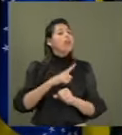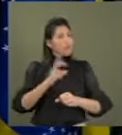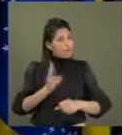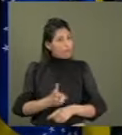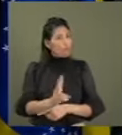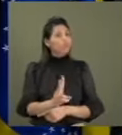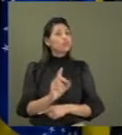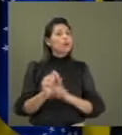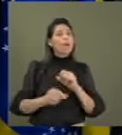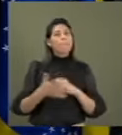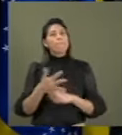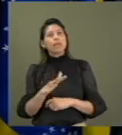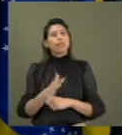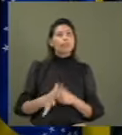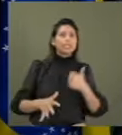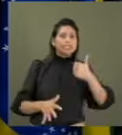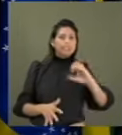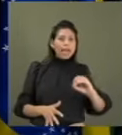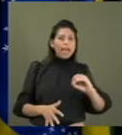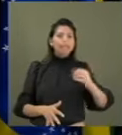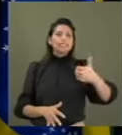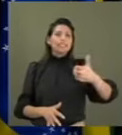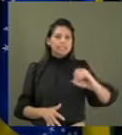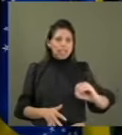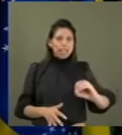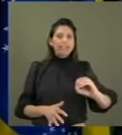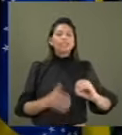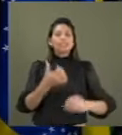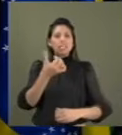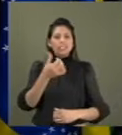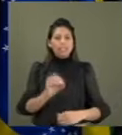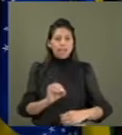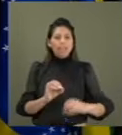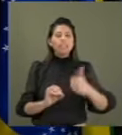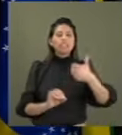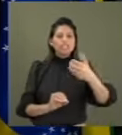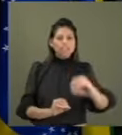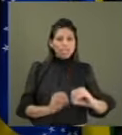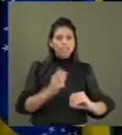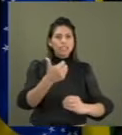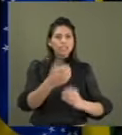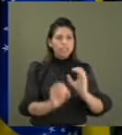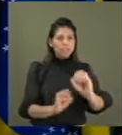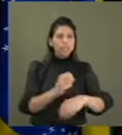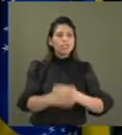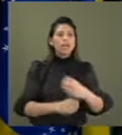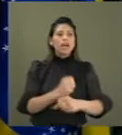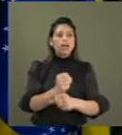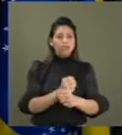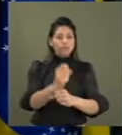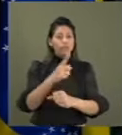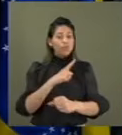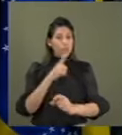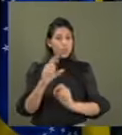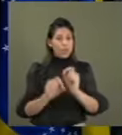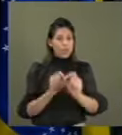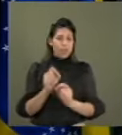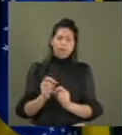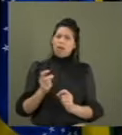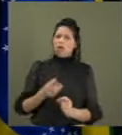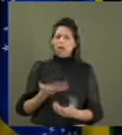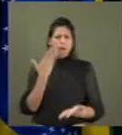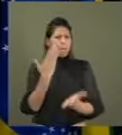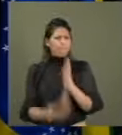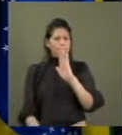de 10 em 10 anos feita a avaliação. Todavia, a lei não perde a sua vigência e